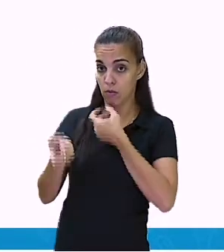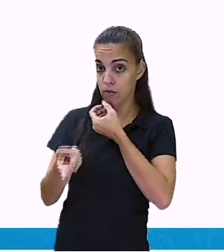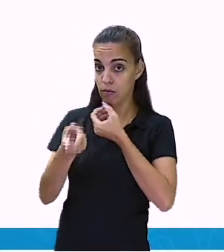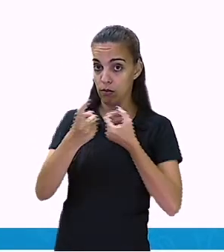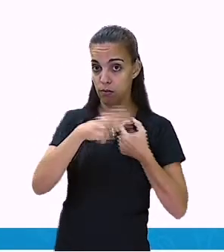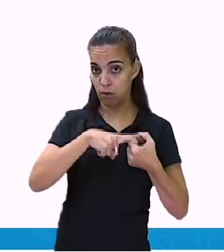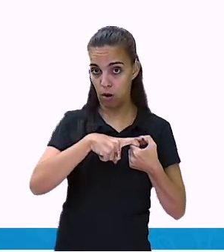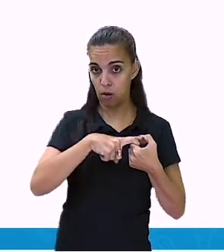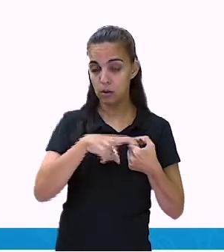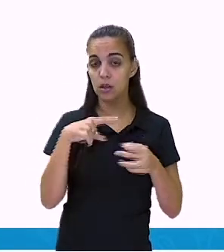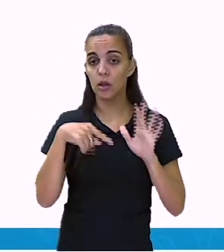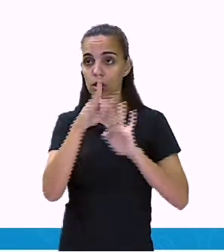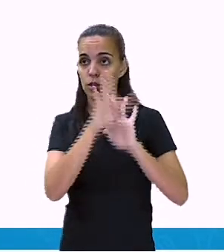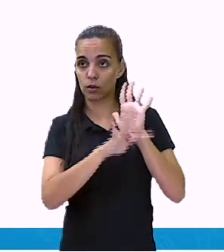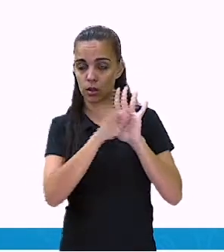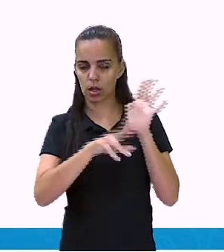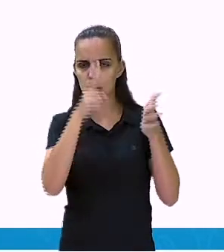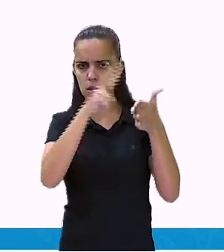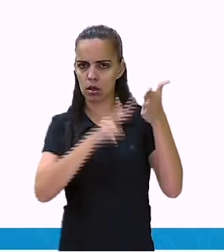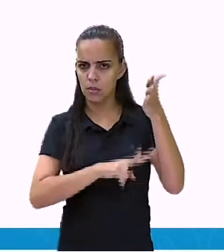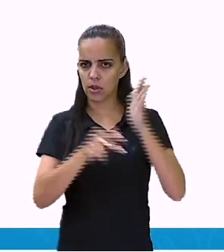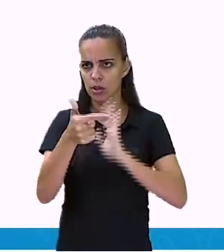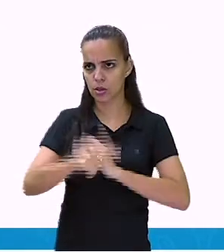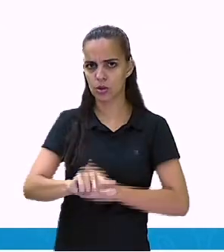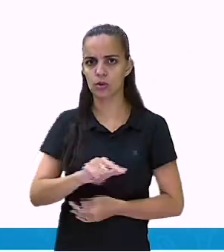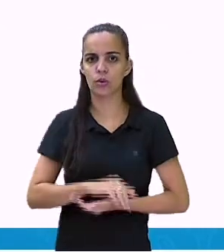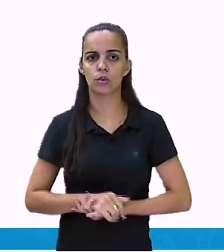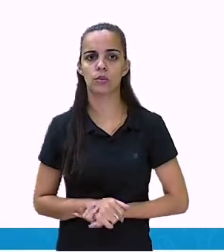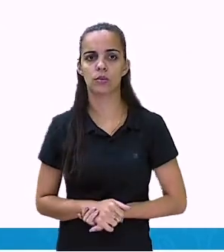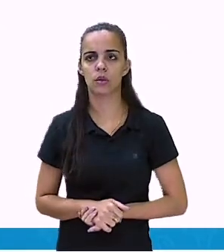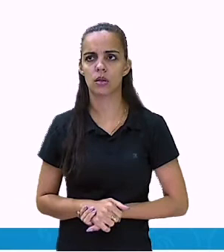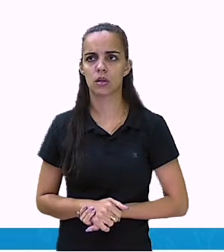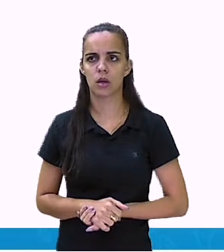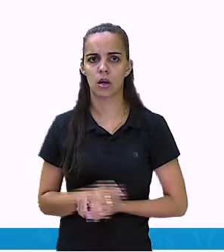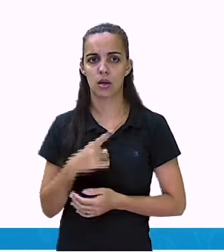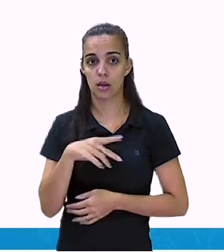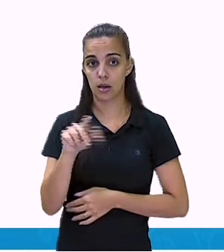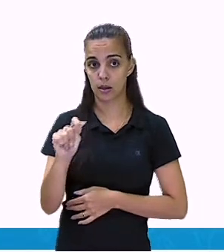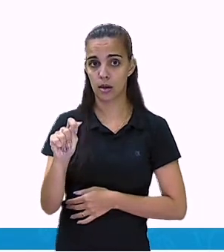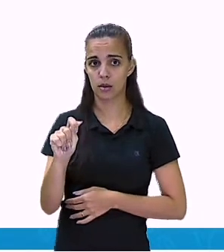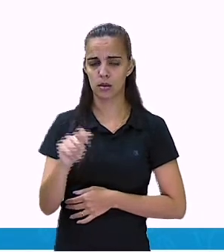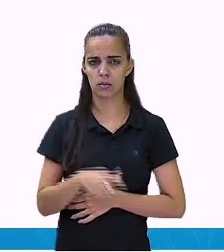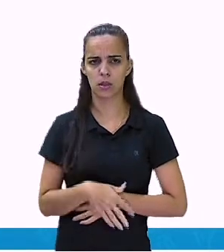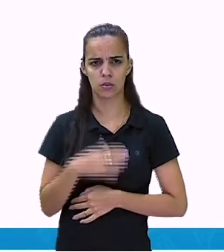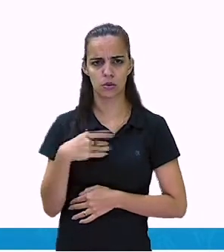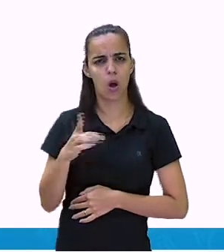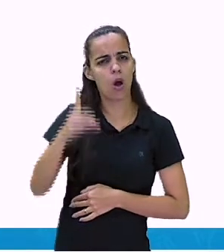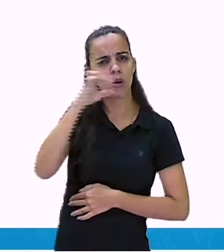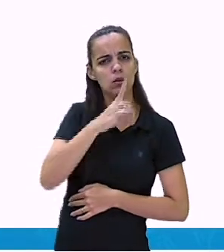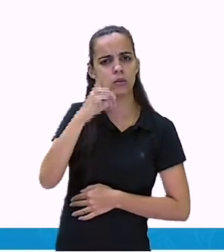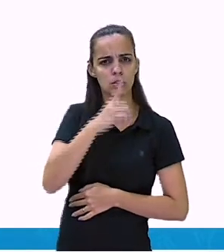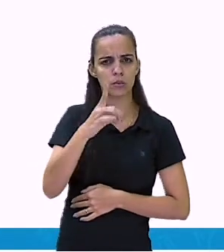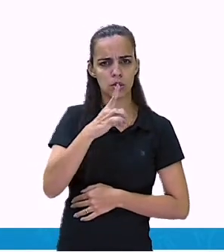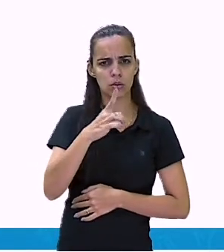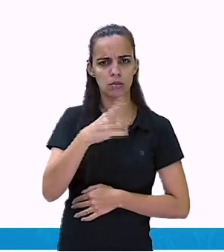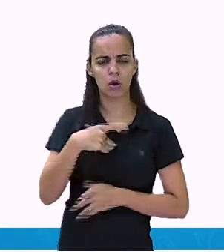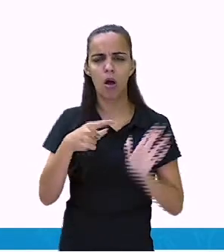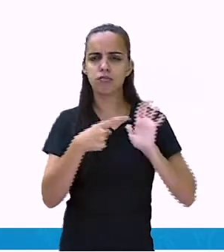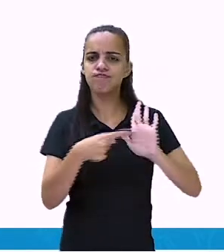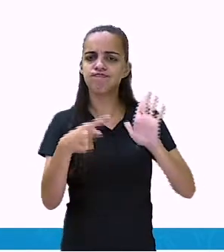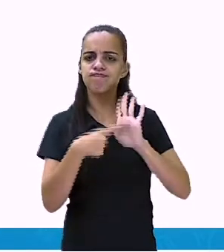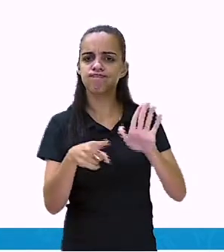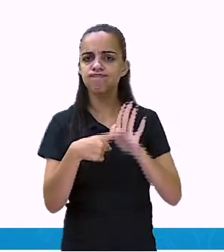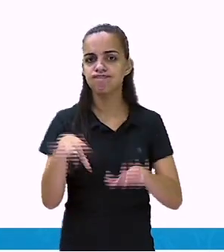Ler tudo novamente. Não fique com preguiça. Letra A. Aos domingos, lançou a